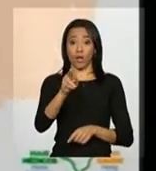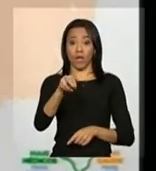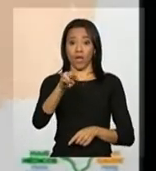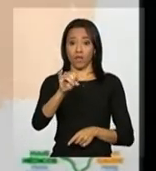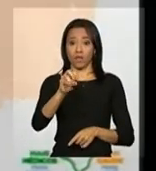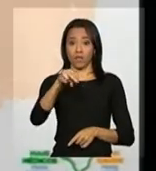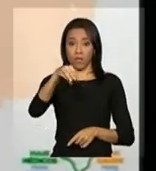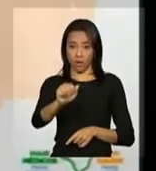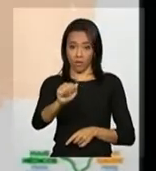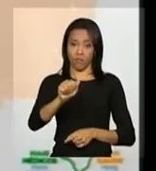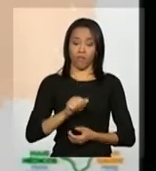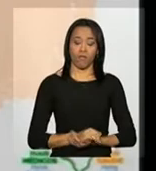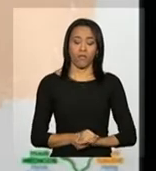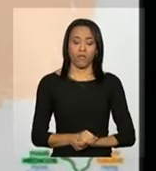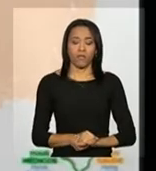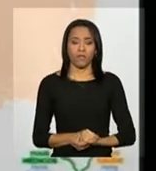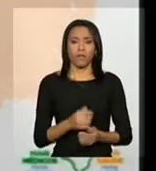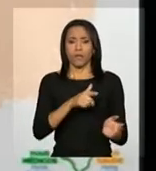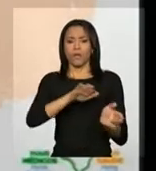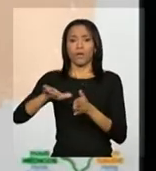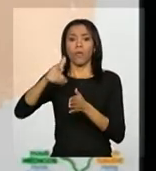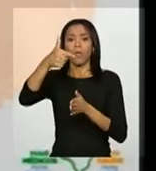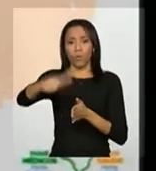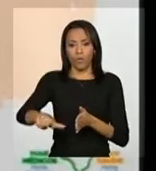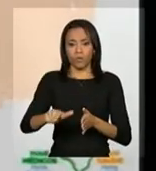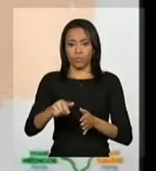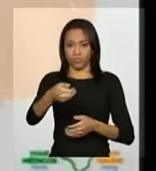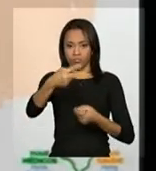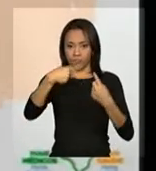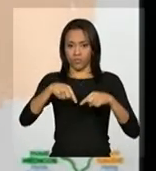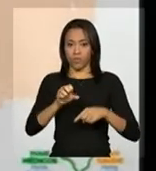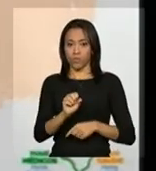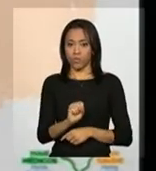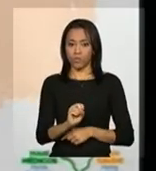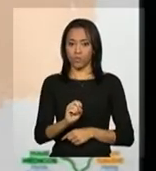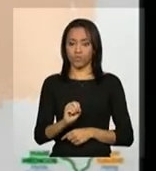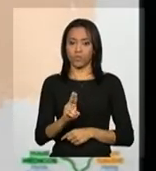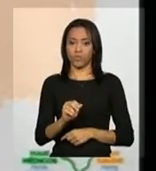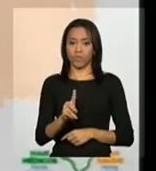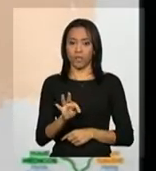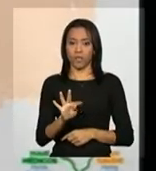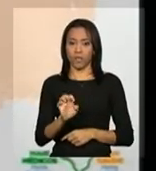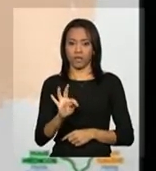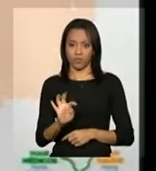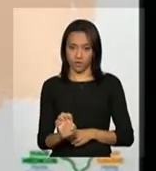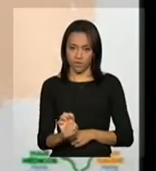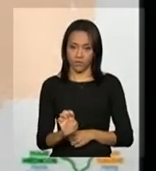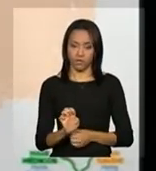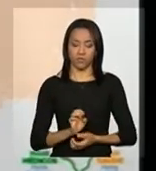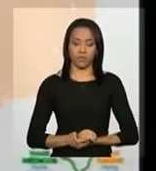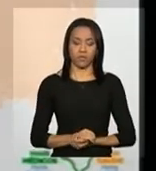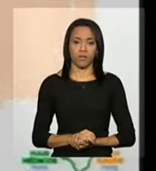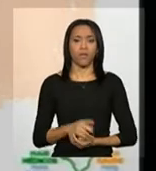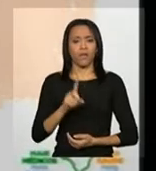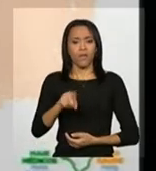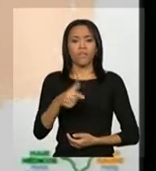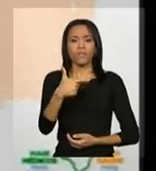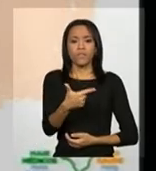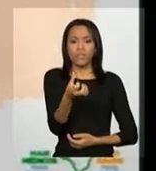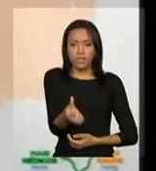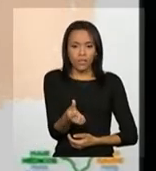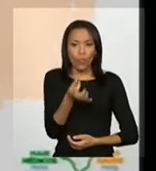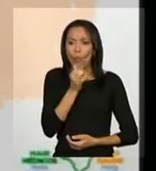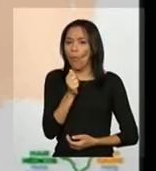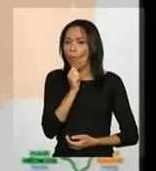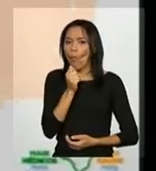próximo em relação à região Sudeste serão 26 municípios não foram